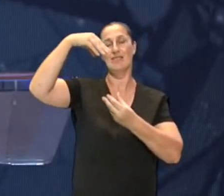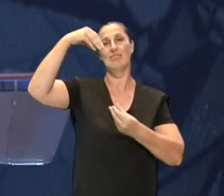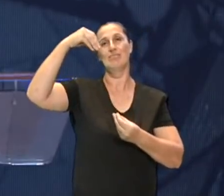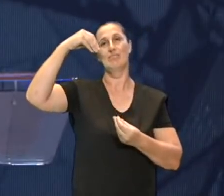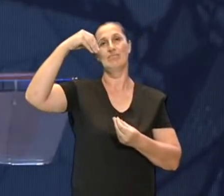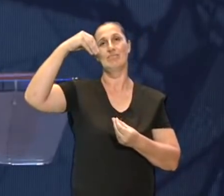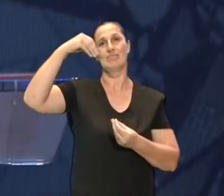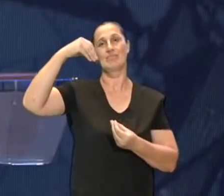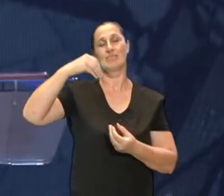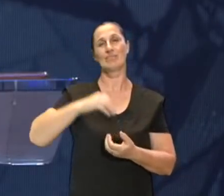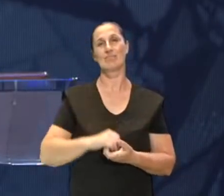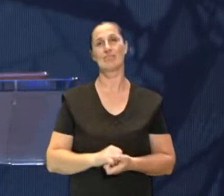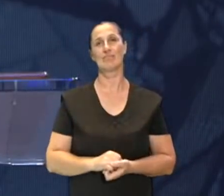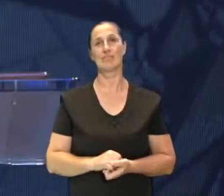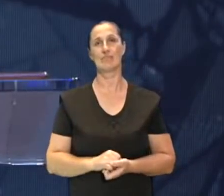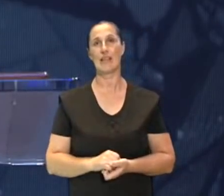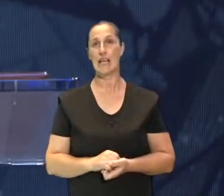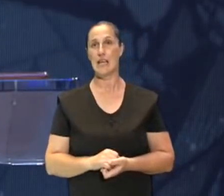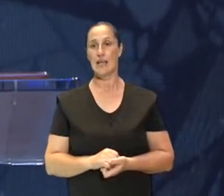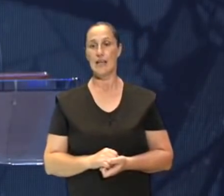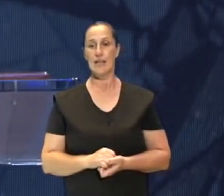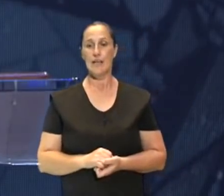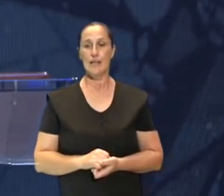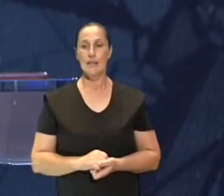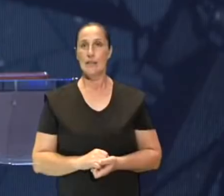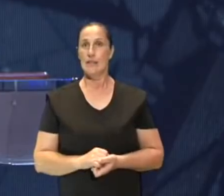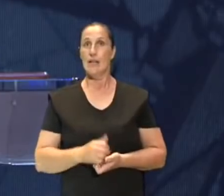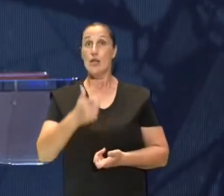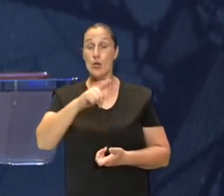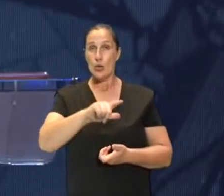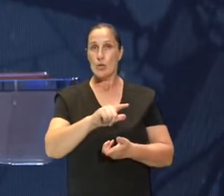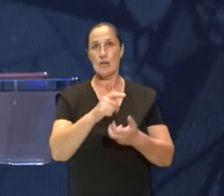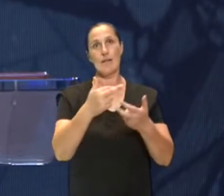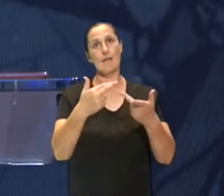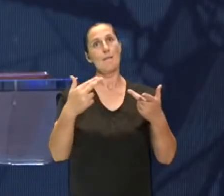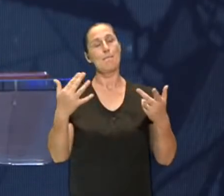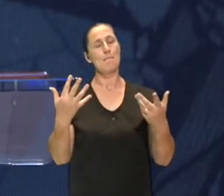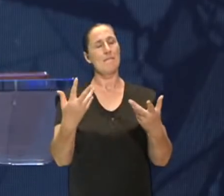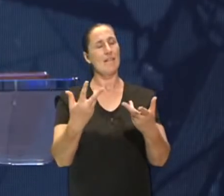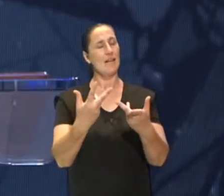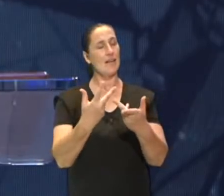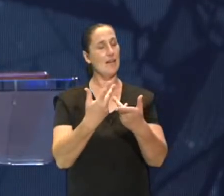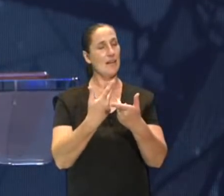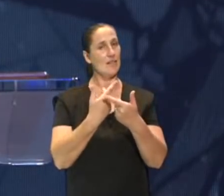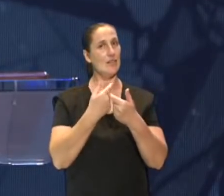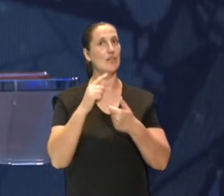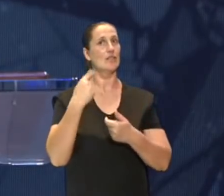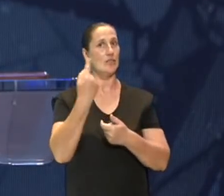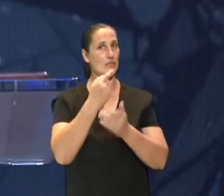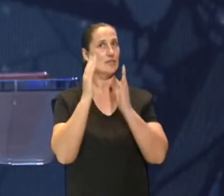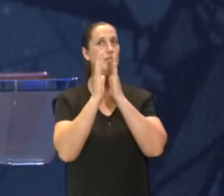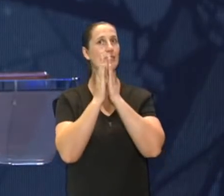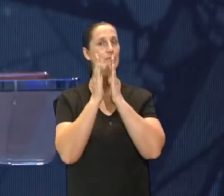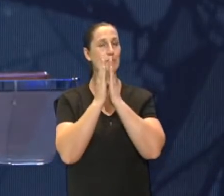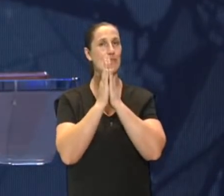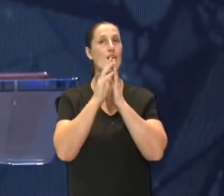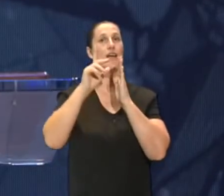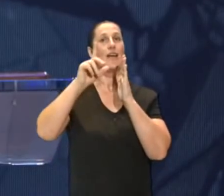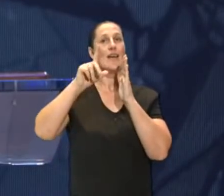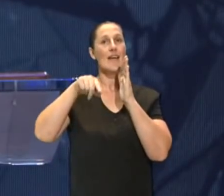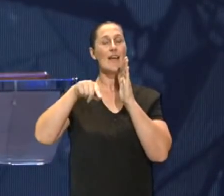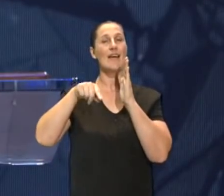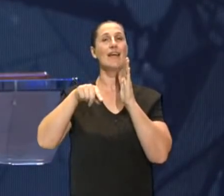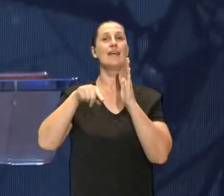outro efeito tremendo, maravilhoso das nossas orações, são os sinais